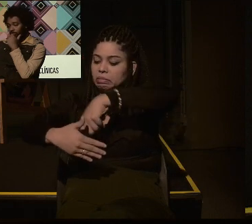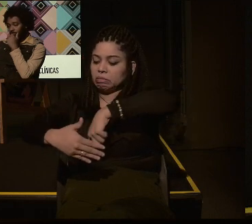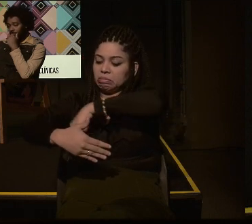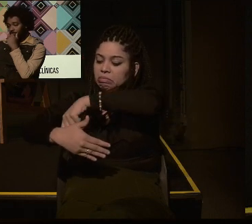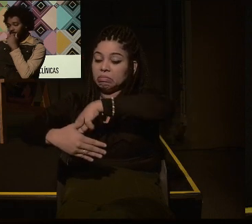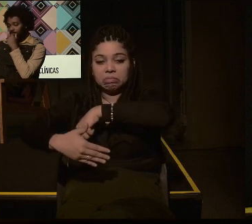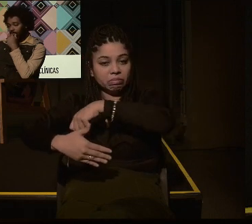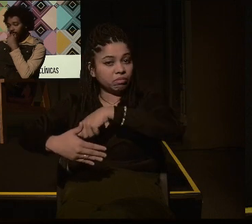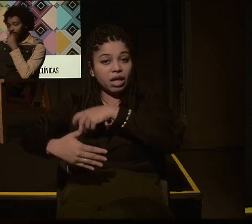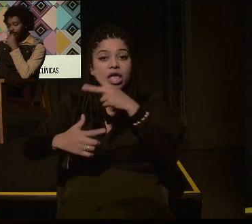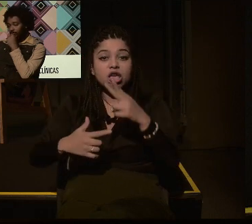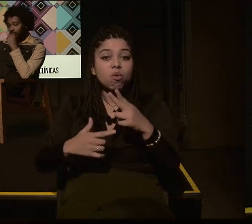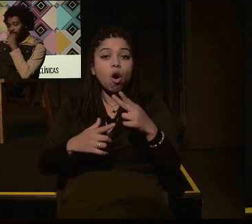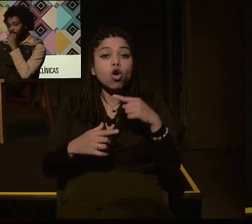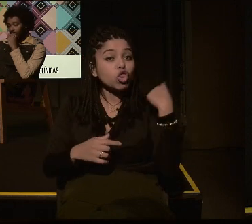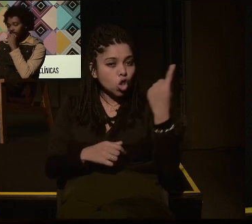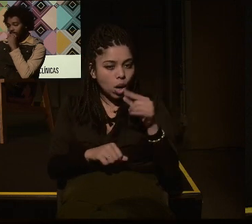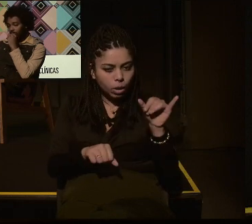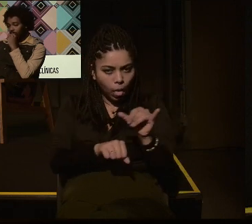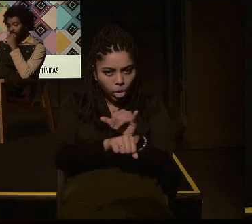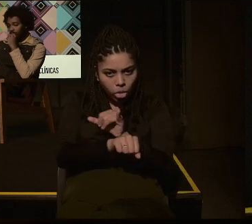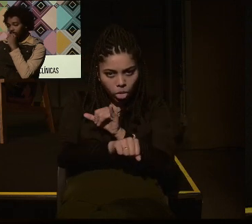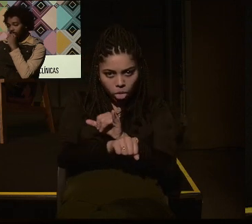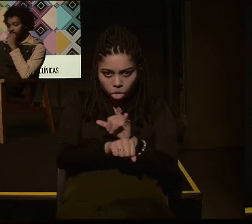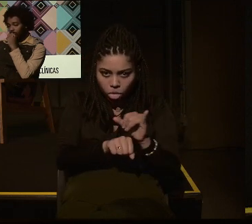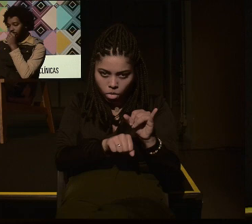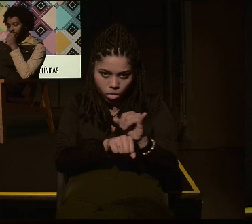função. Somos folhas de louro.